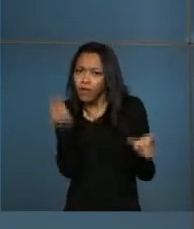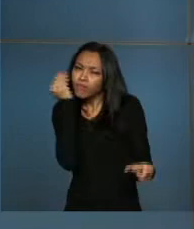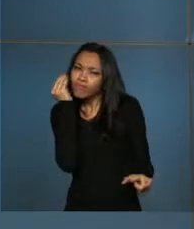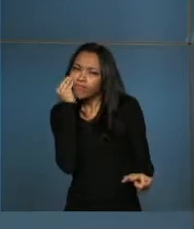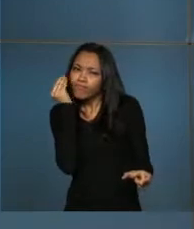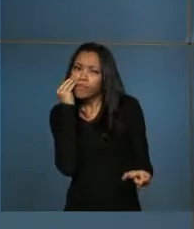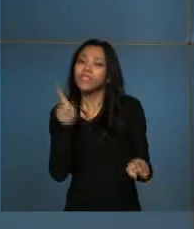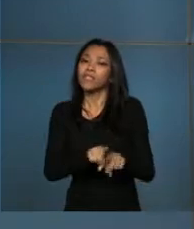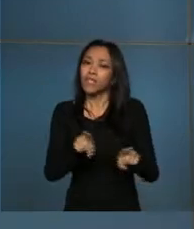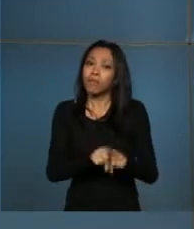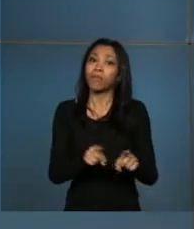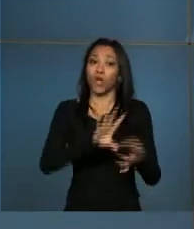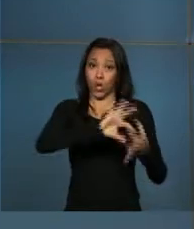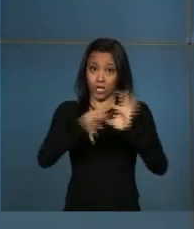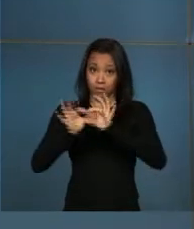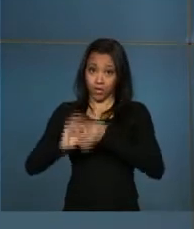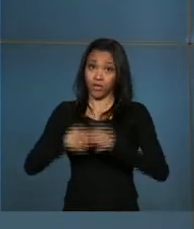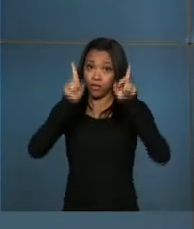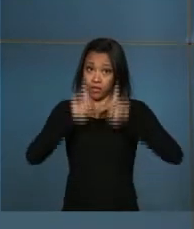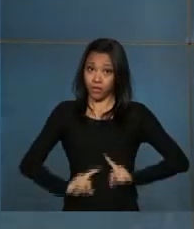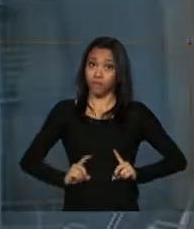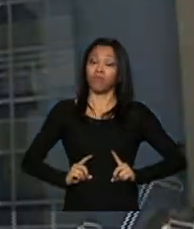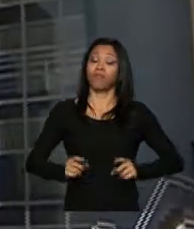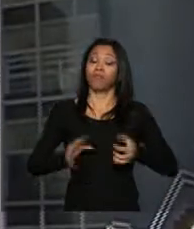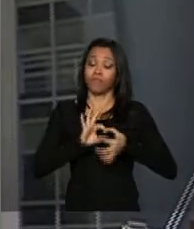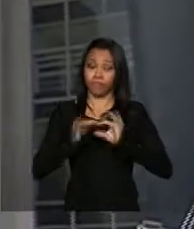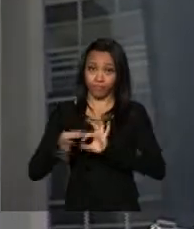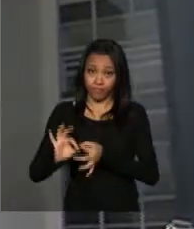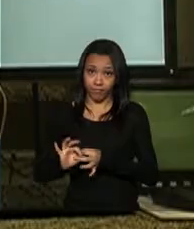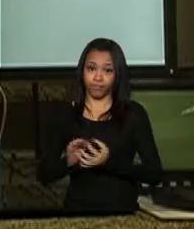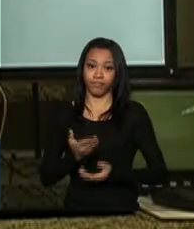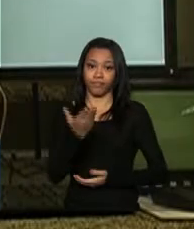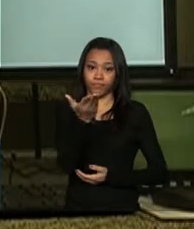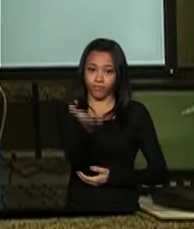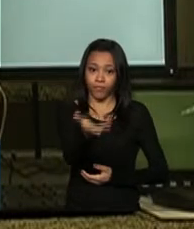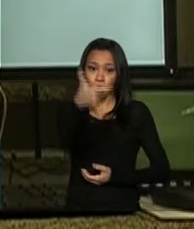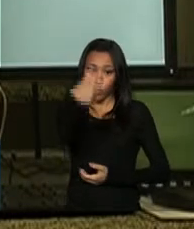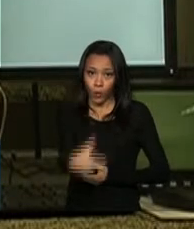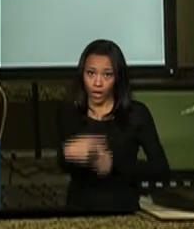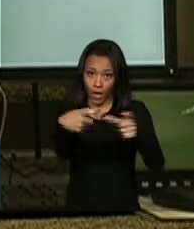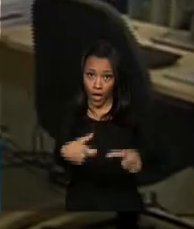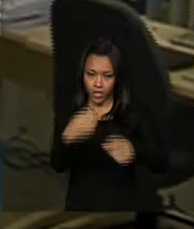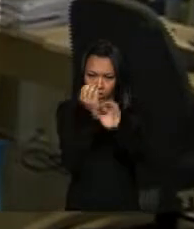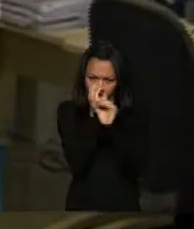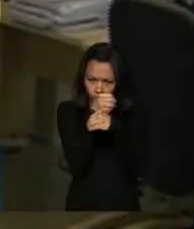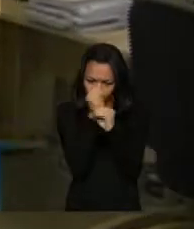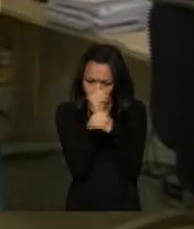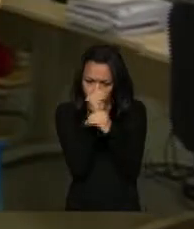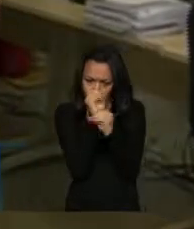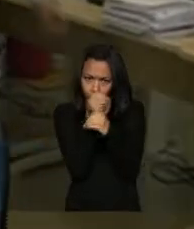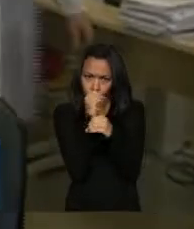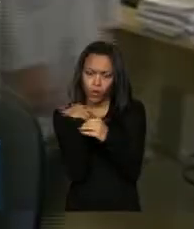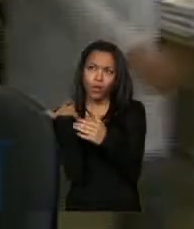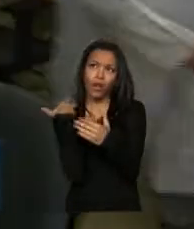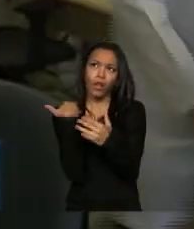nas Olimpíadas e Paraolimpíadas. O Laboratório Brasileiro de Controle de Dopagem existe